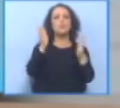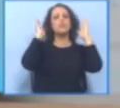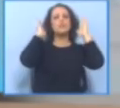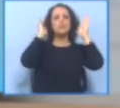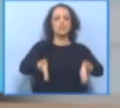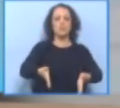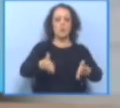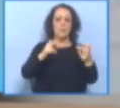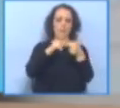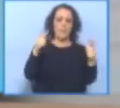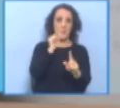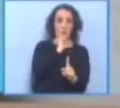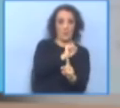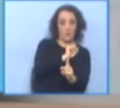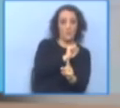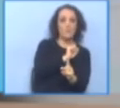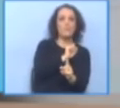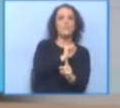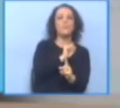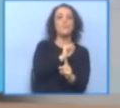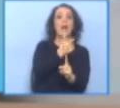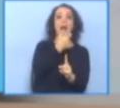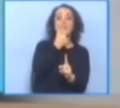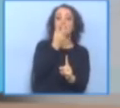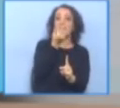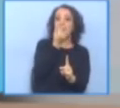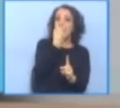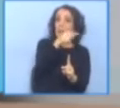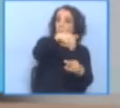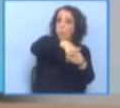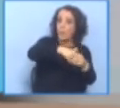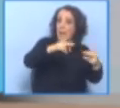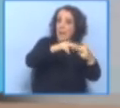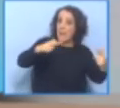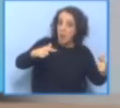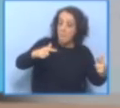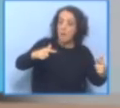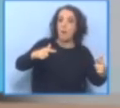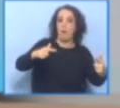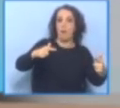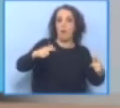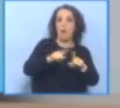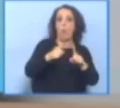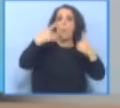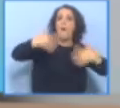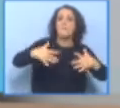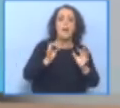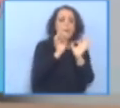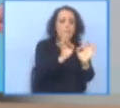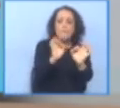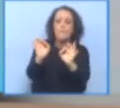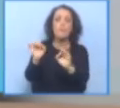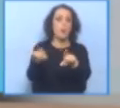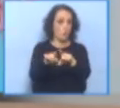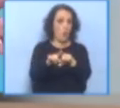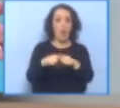municipais tenham meios financeiros nas câmaras para ocorrer àquilo que é a sua conservação. Nós vimos agora